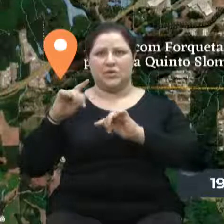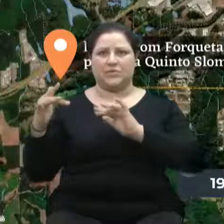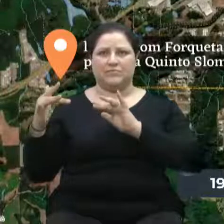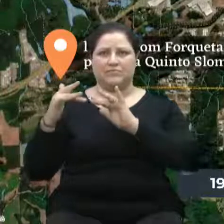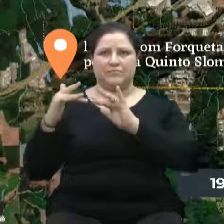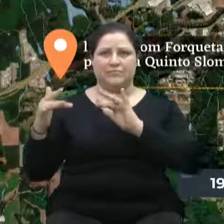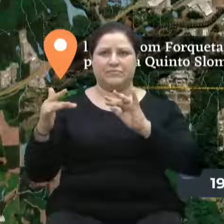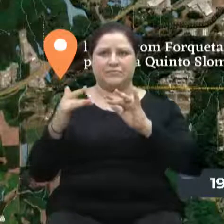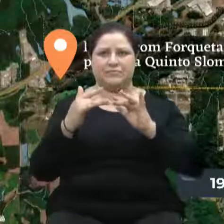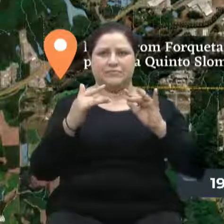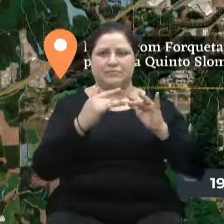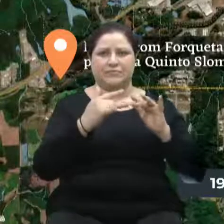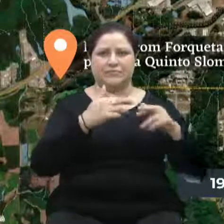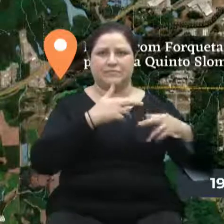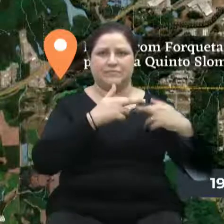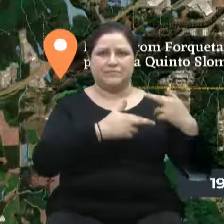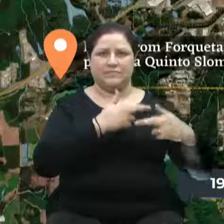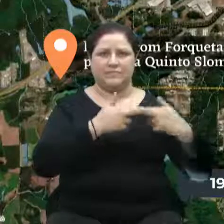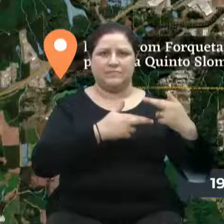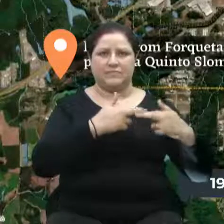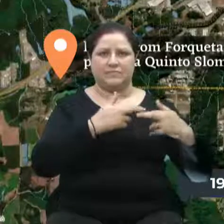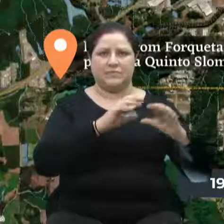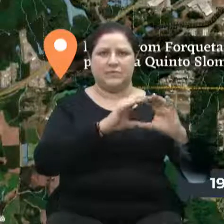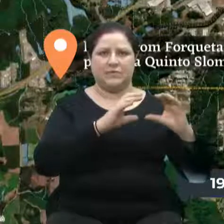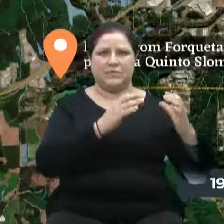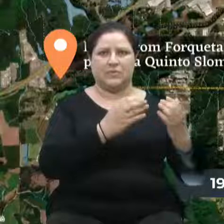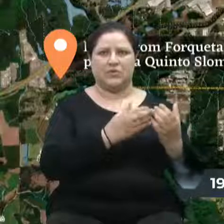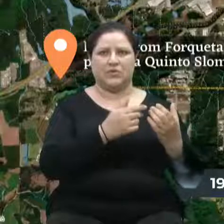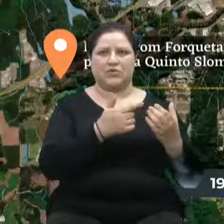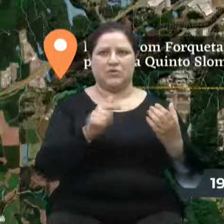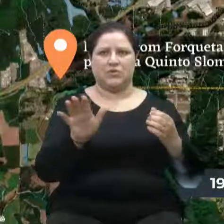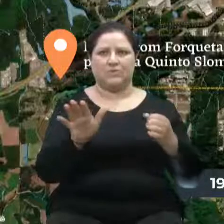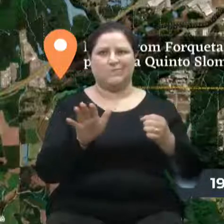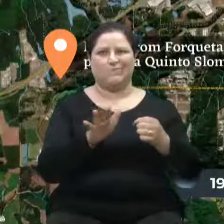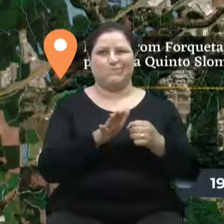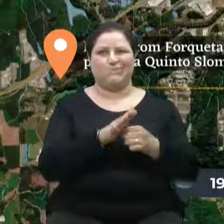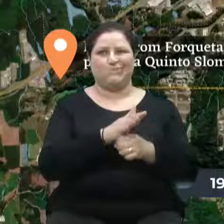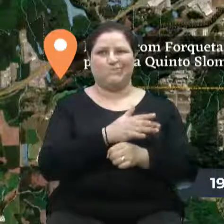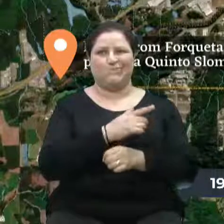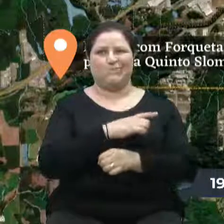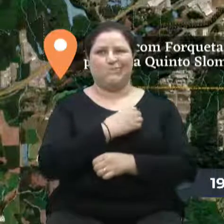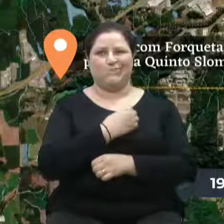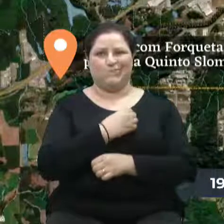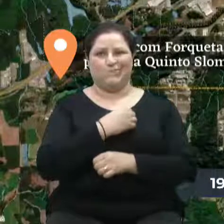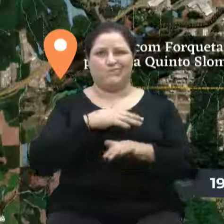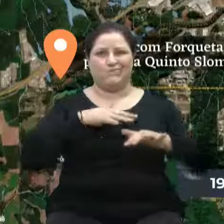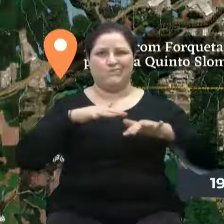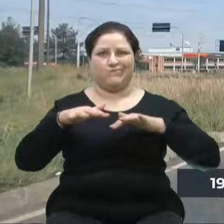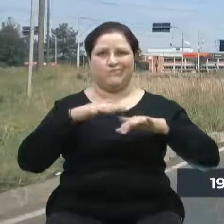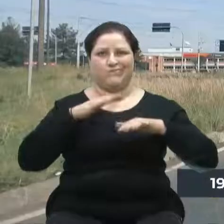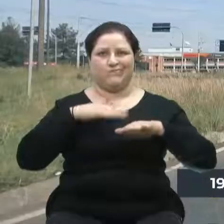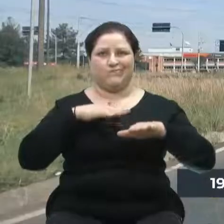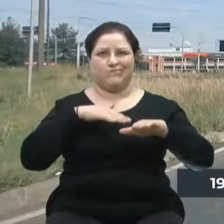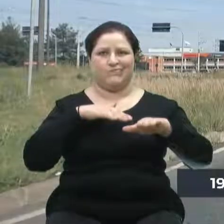revitalizar, para que aquela comunidade não tivesse o sufoco que está passando com a mobilidade